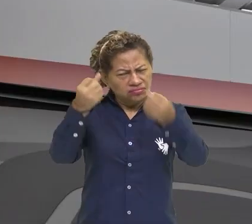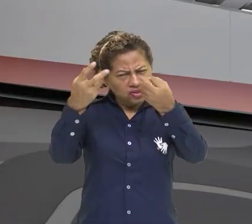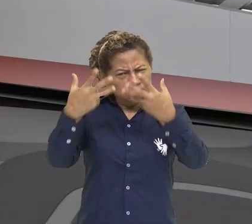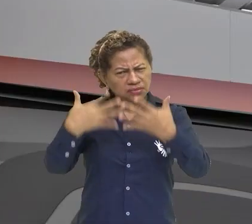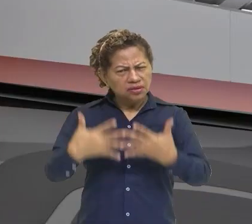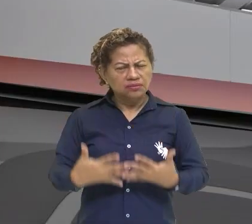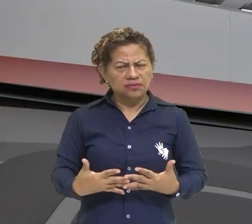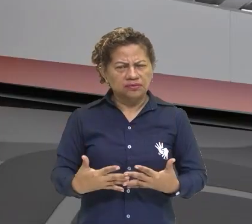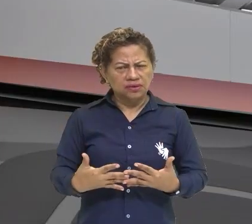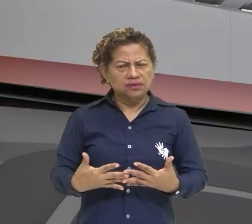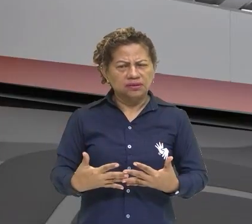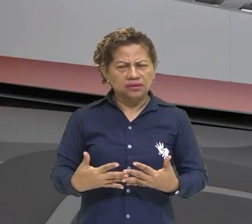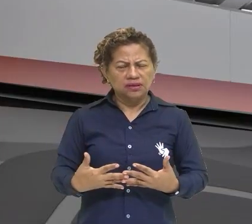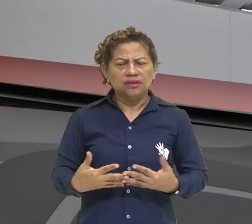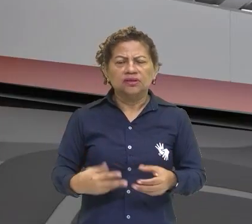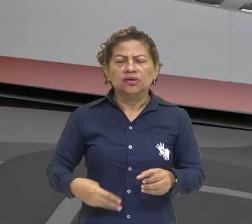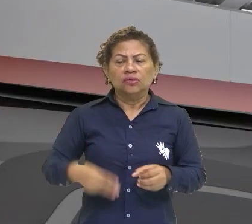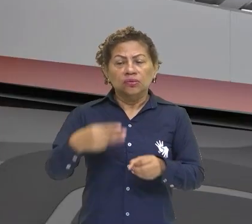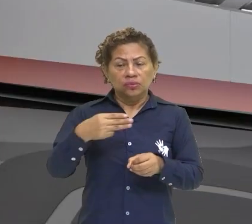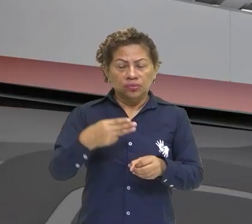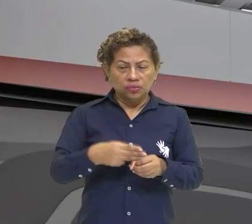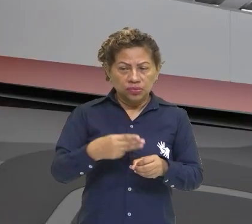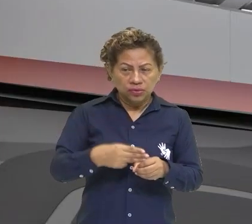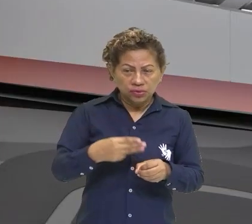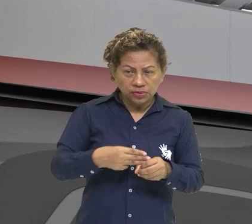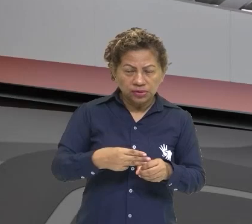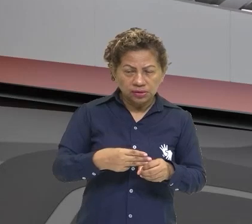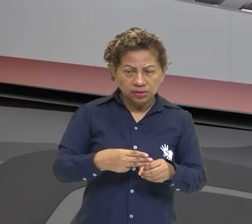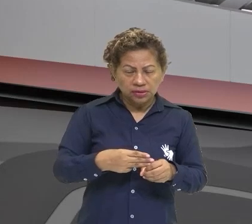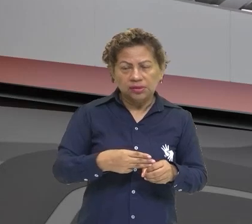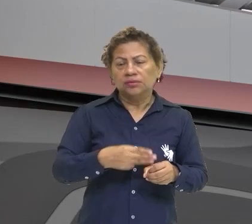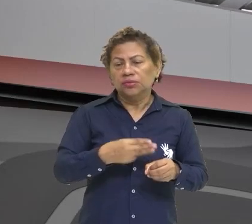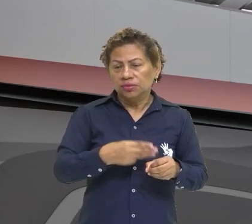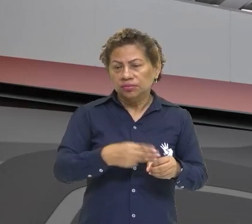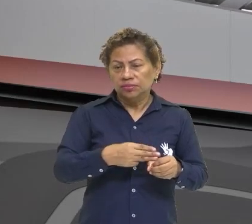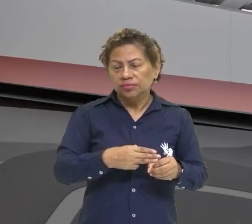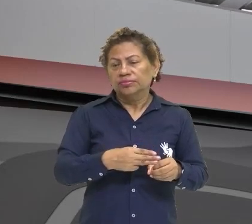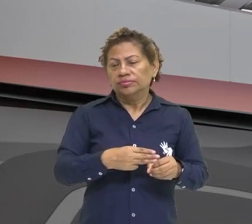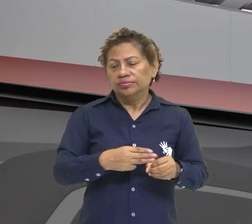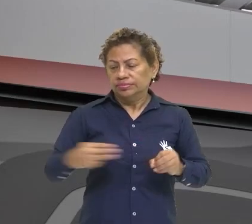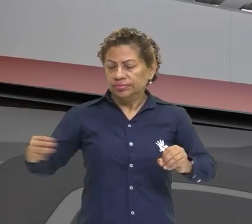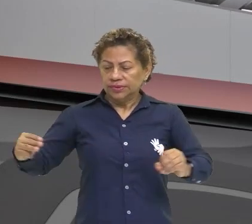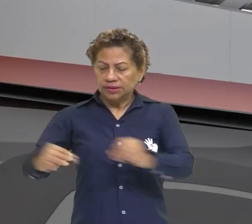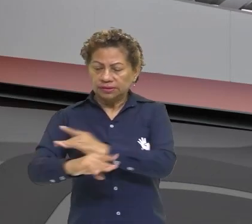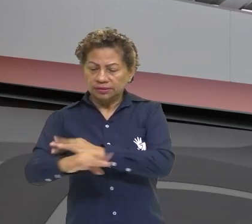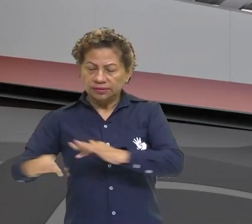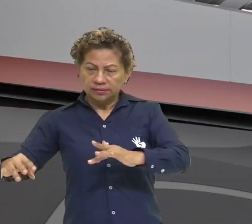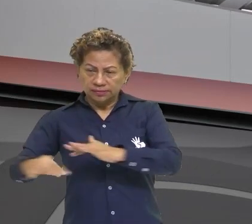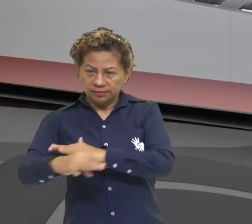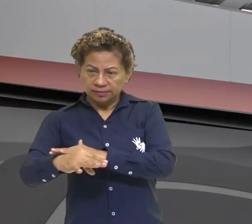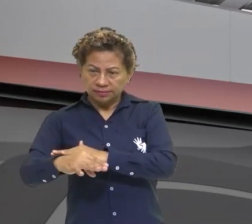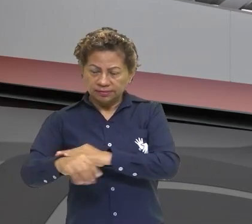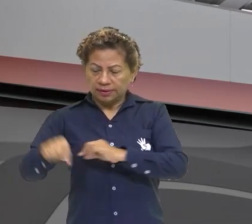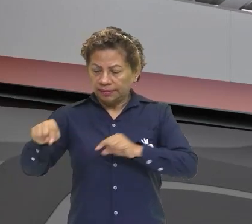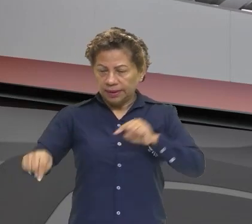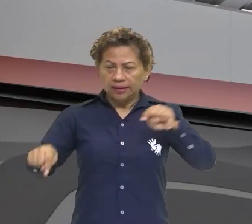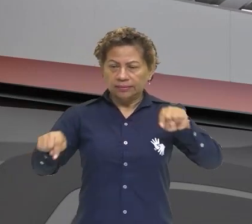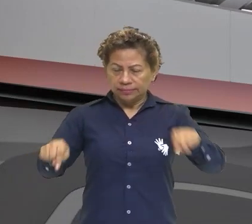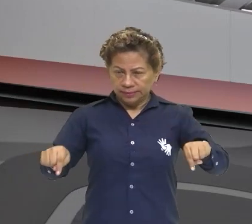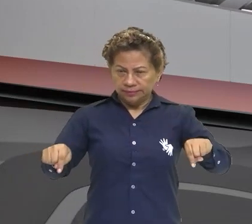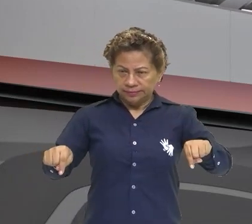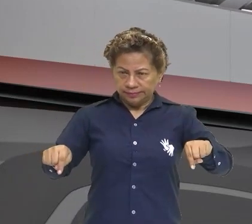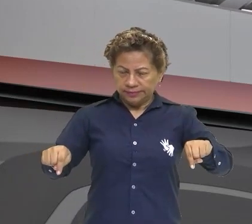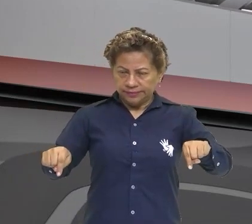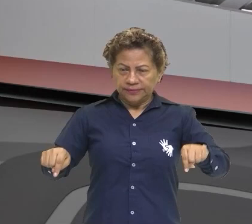municípios não que sejam sinônimos, tá? Cidade, sítio urbano, município, área urbana, mais área